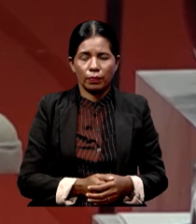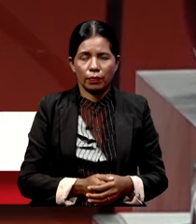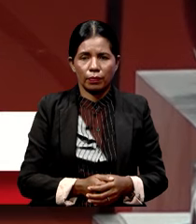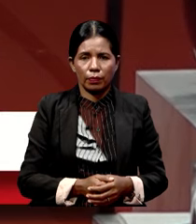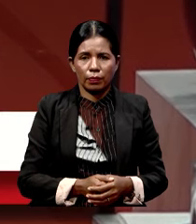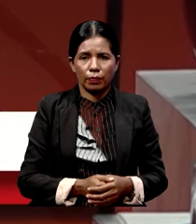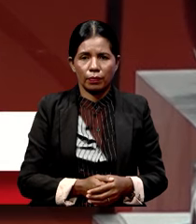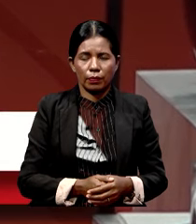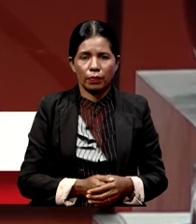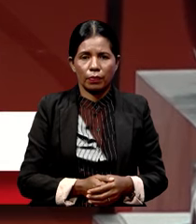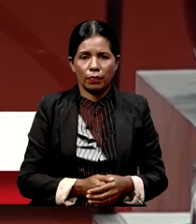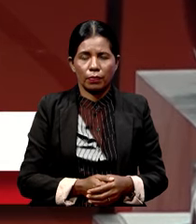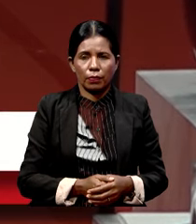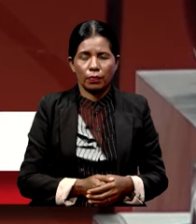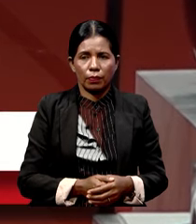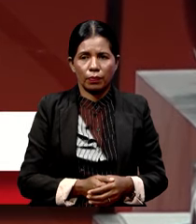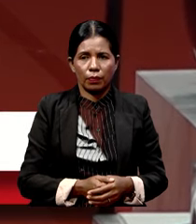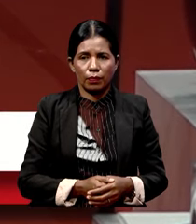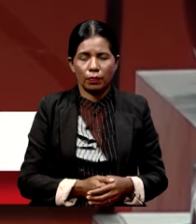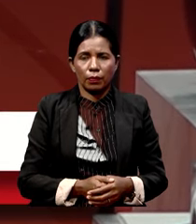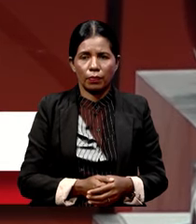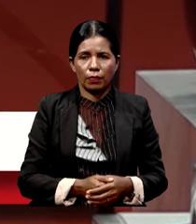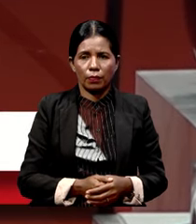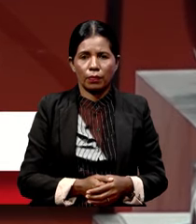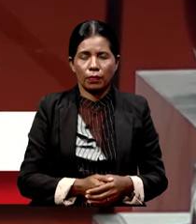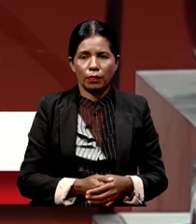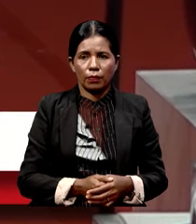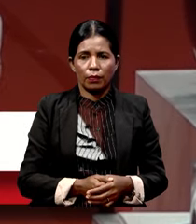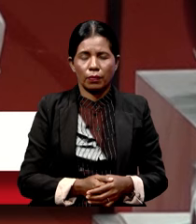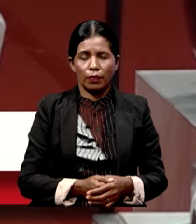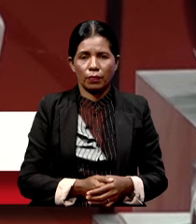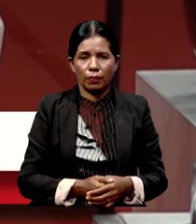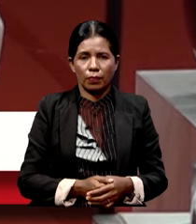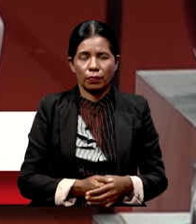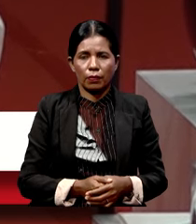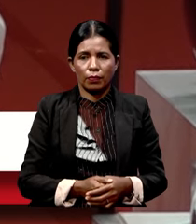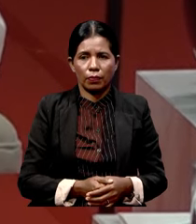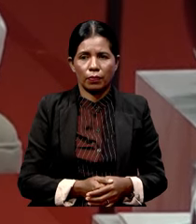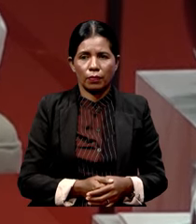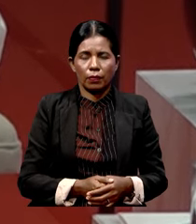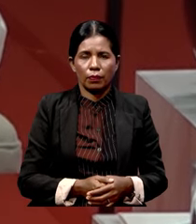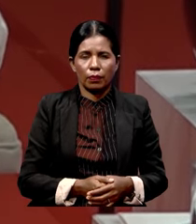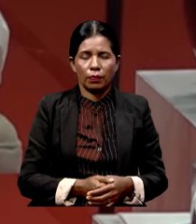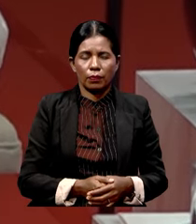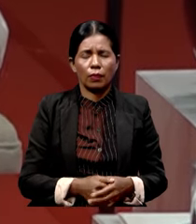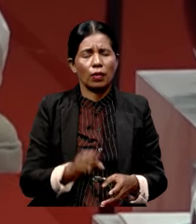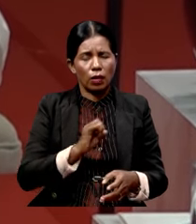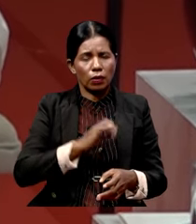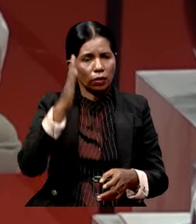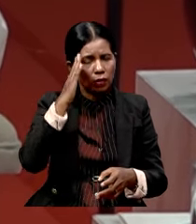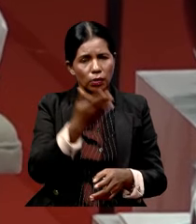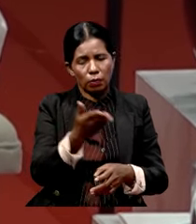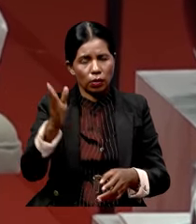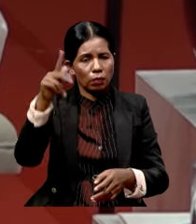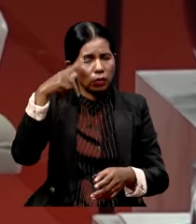lodo le varie politiche e iniziative messe in atto per sostenere i più deboli. Hau reconhece em minha política